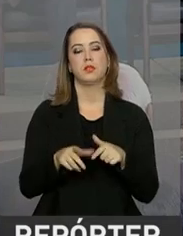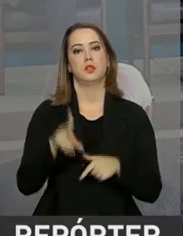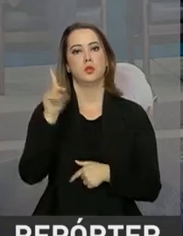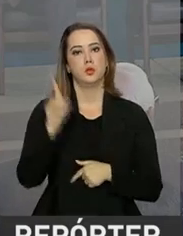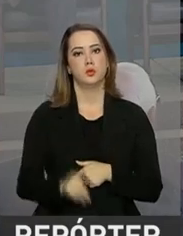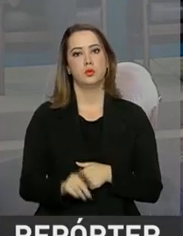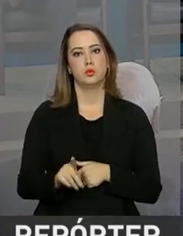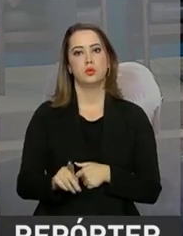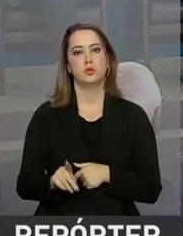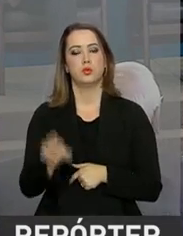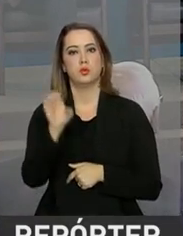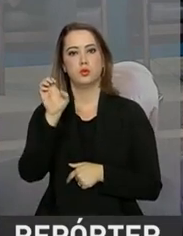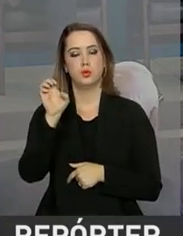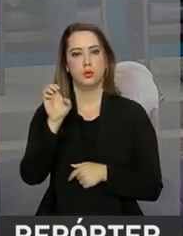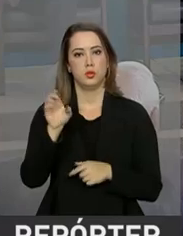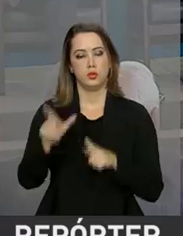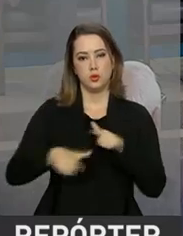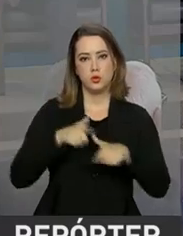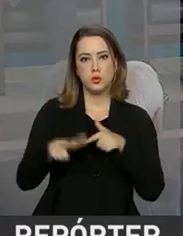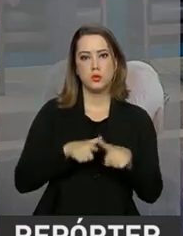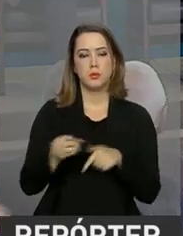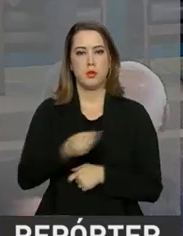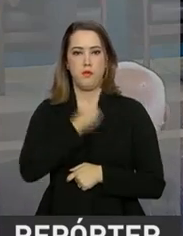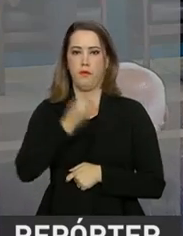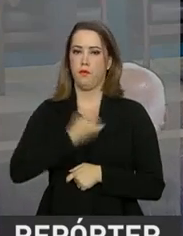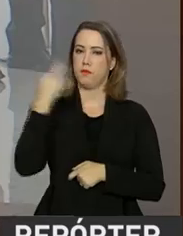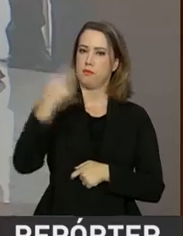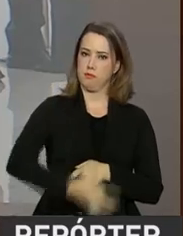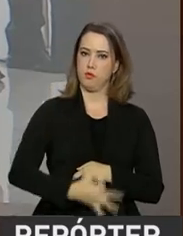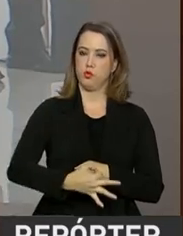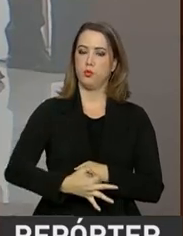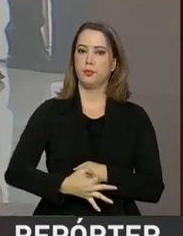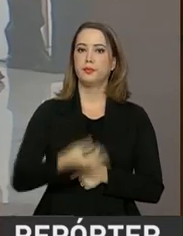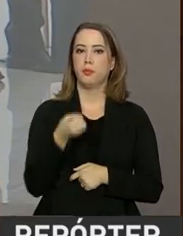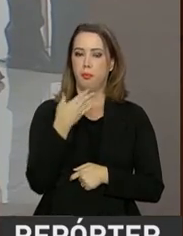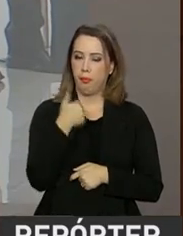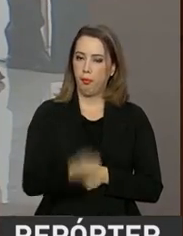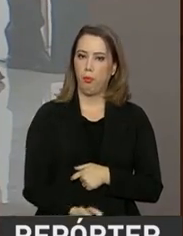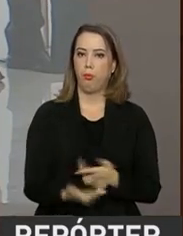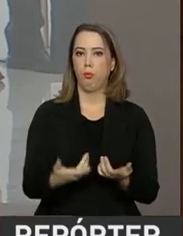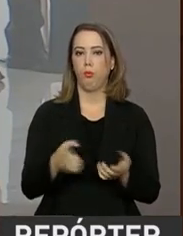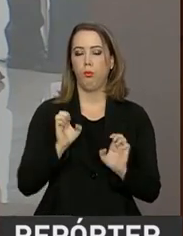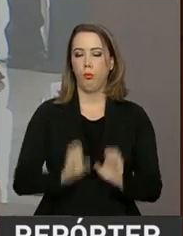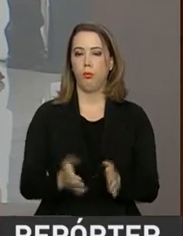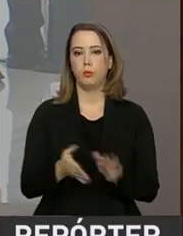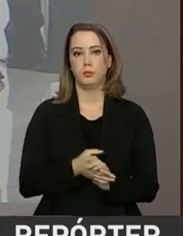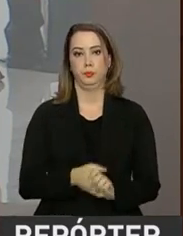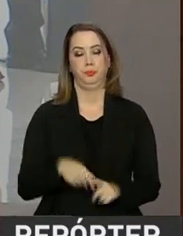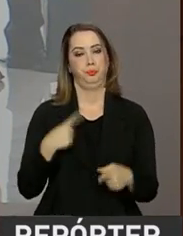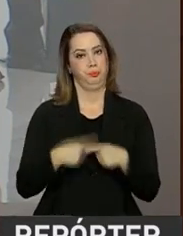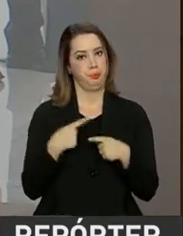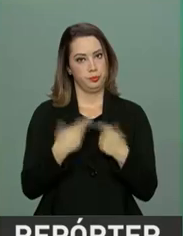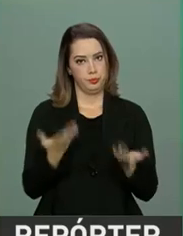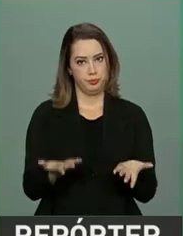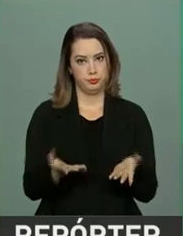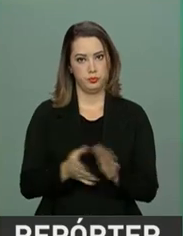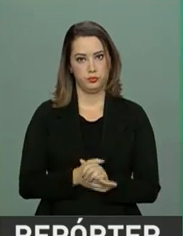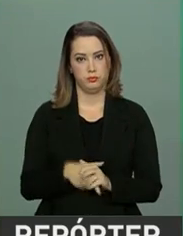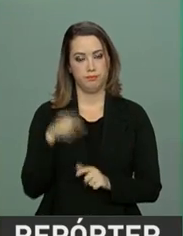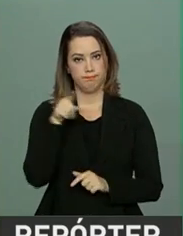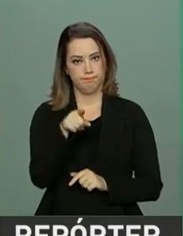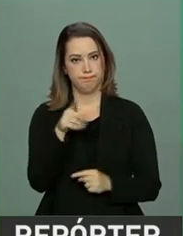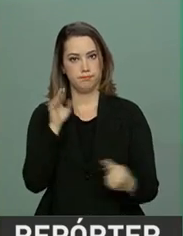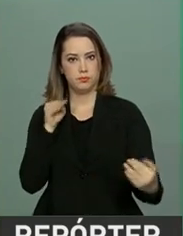emprego é o direito à vida digna pra sua família pois bem é